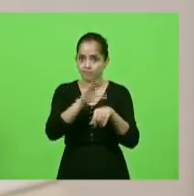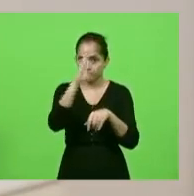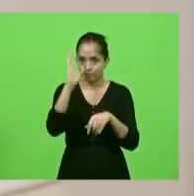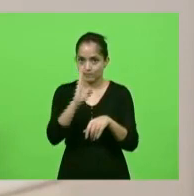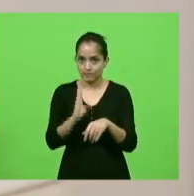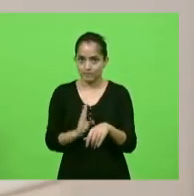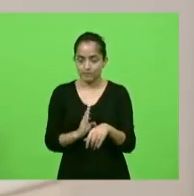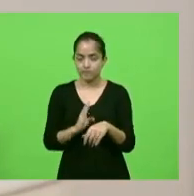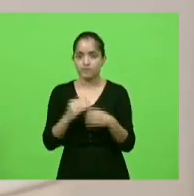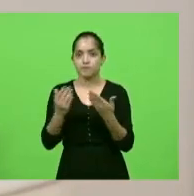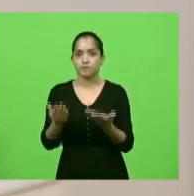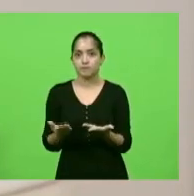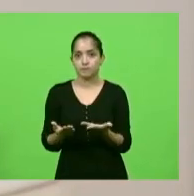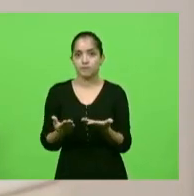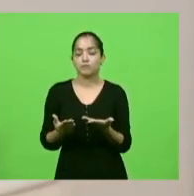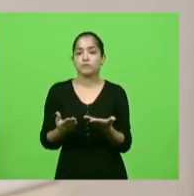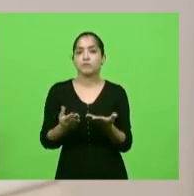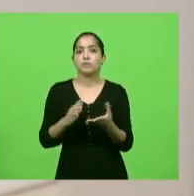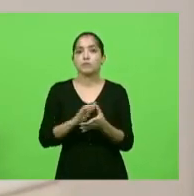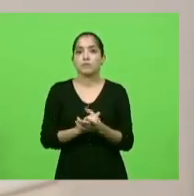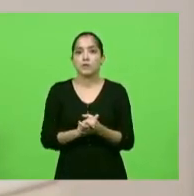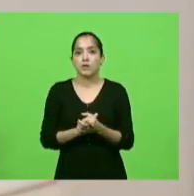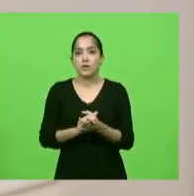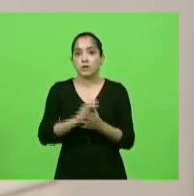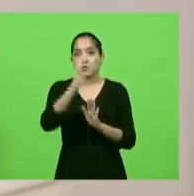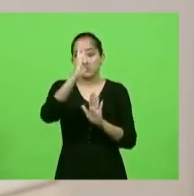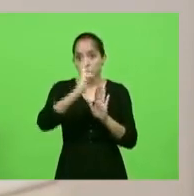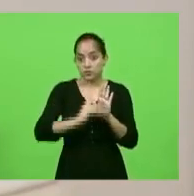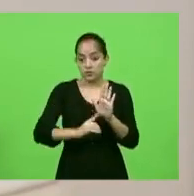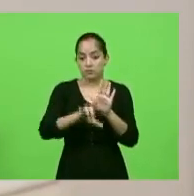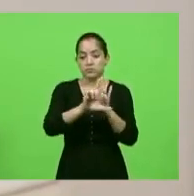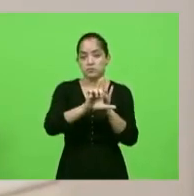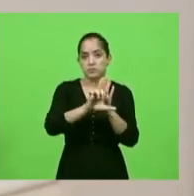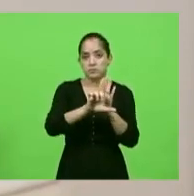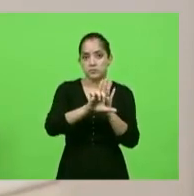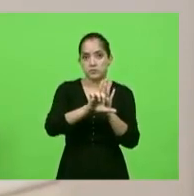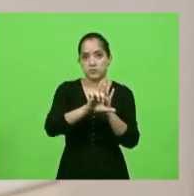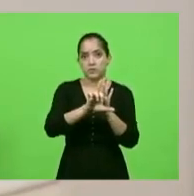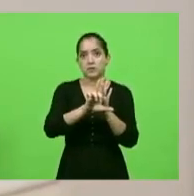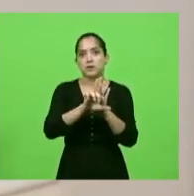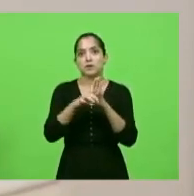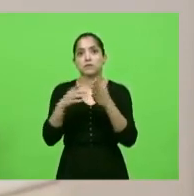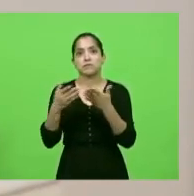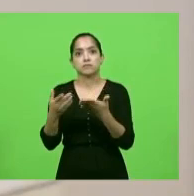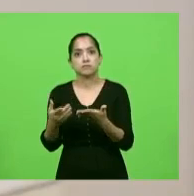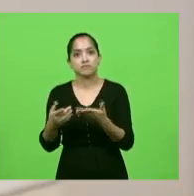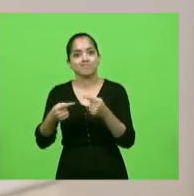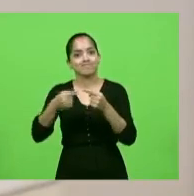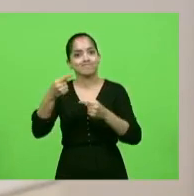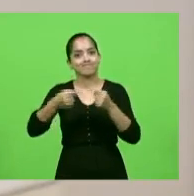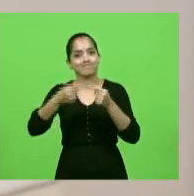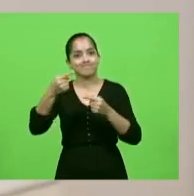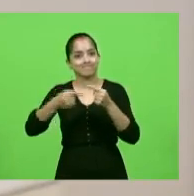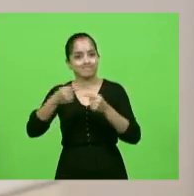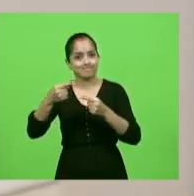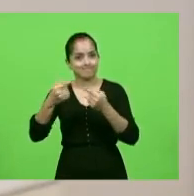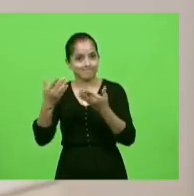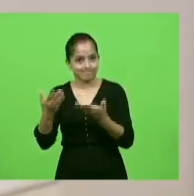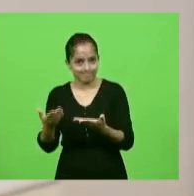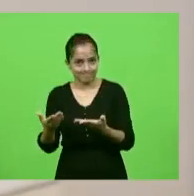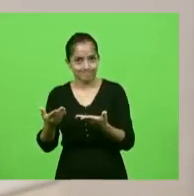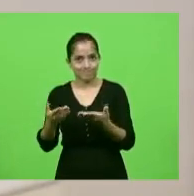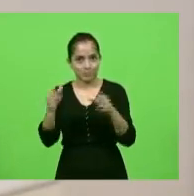Salienta-se que a clássica fórmula do direito inglês, o rei não erra, é totalmente incompatível com o atual sistema de